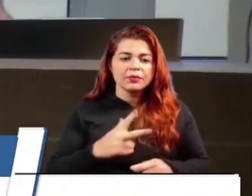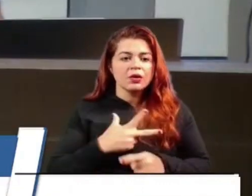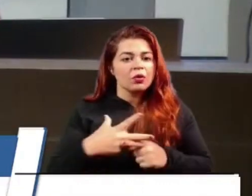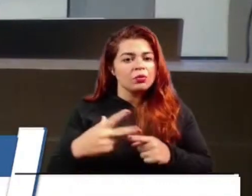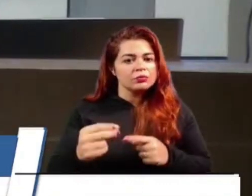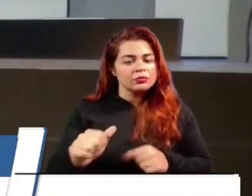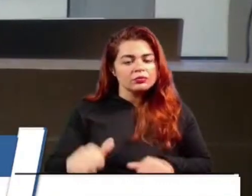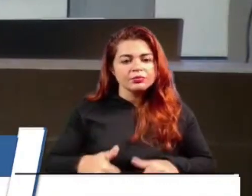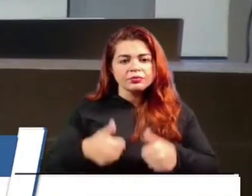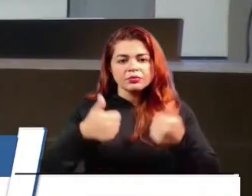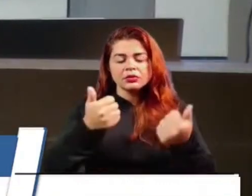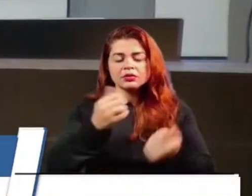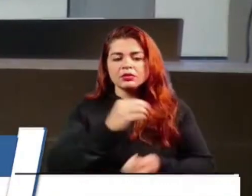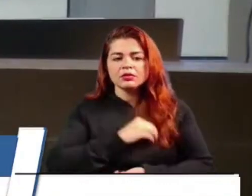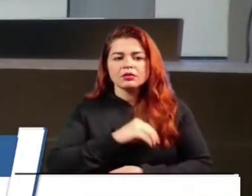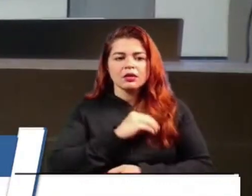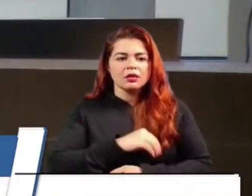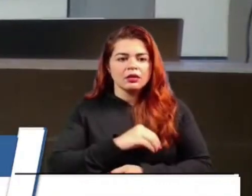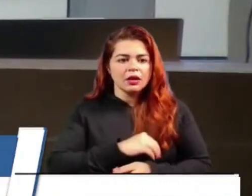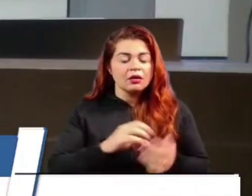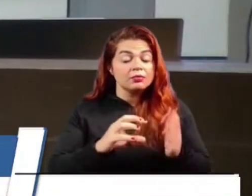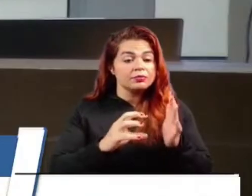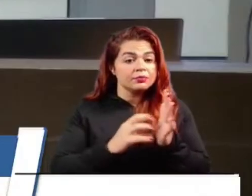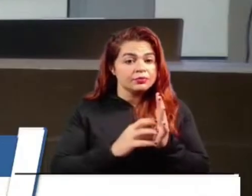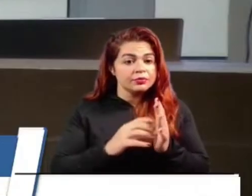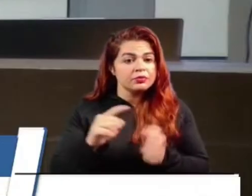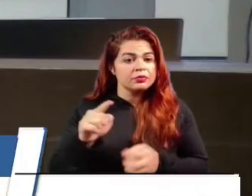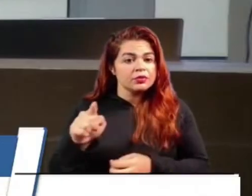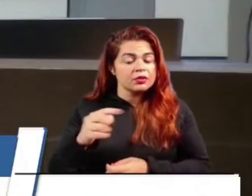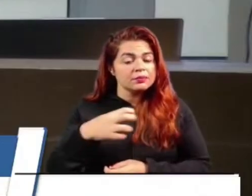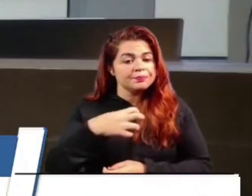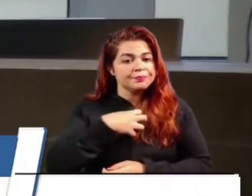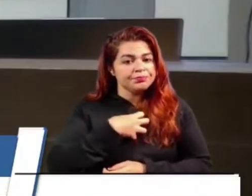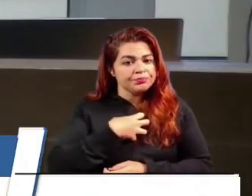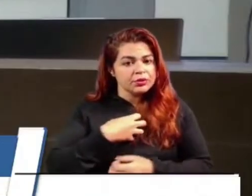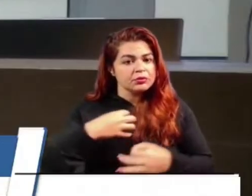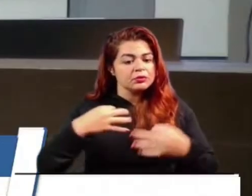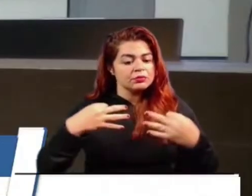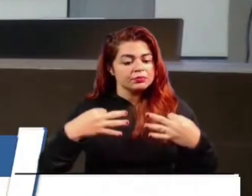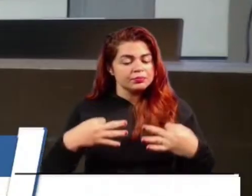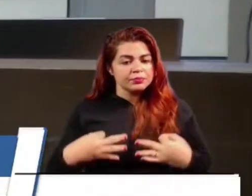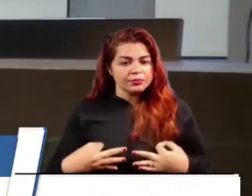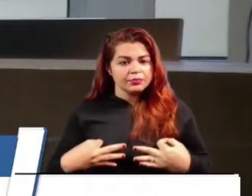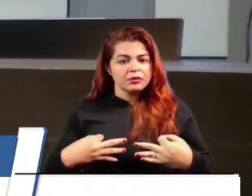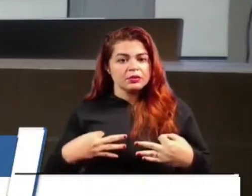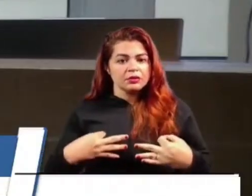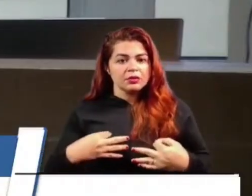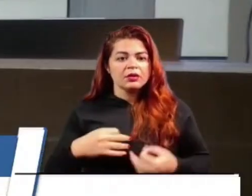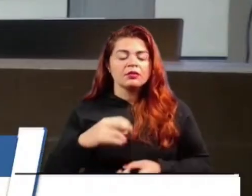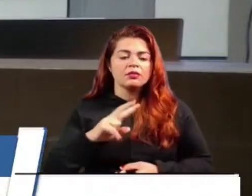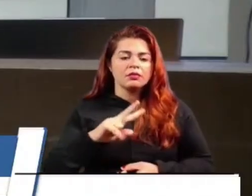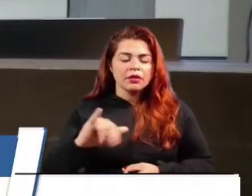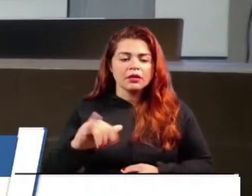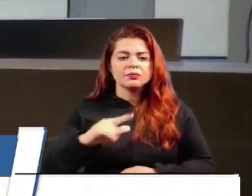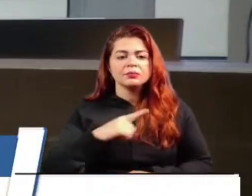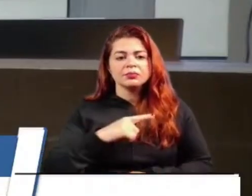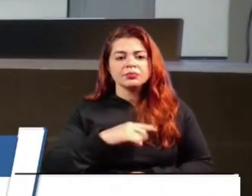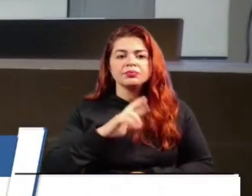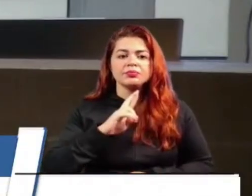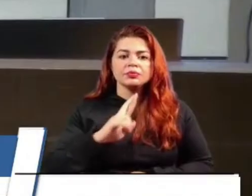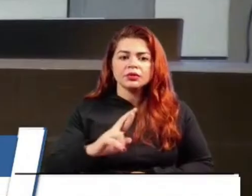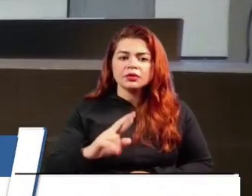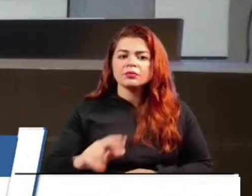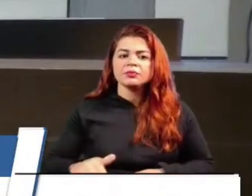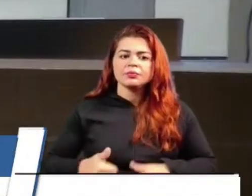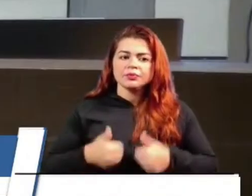do servidor, com a sua conduta, com o seu jeito de ser, vai ter um resultado melhor. Você pode escrever o que eu estou falando, depois você vai